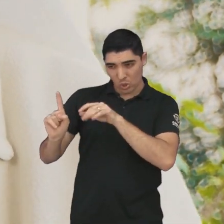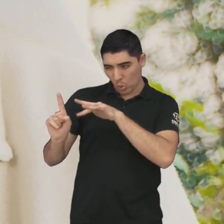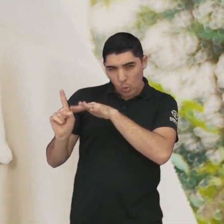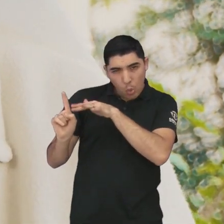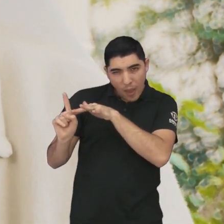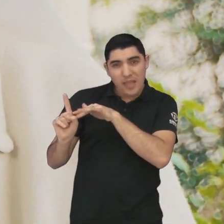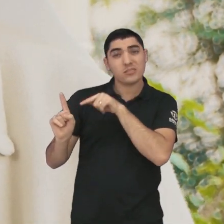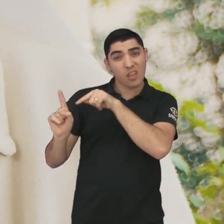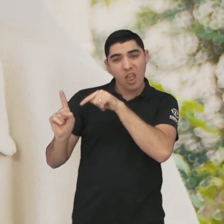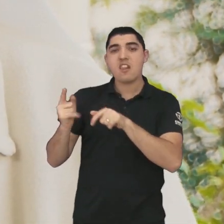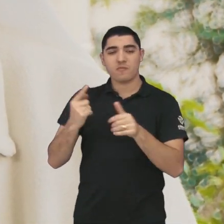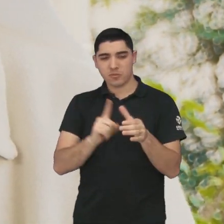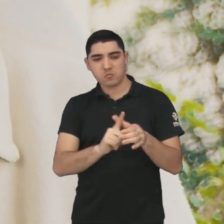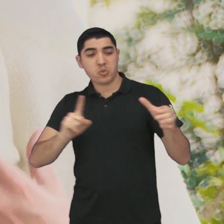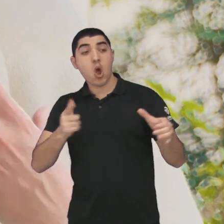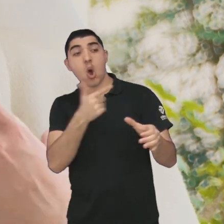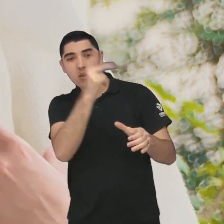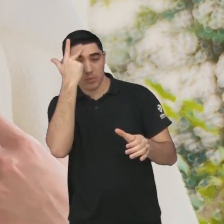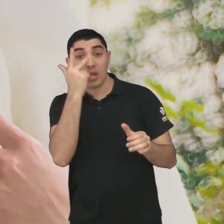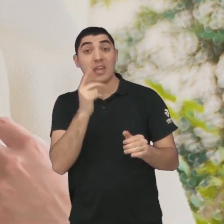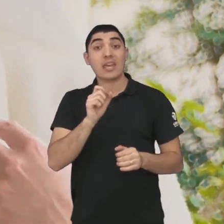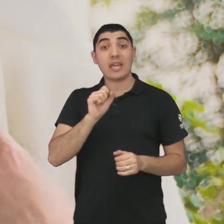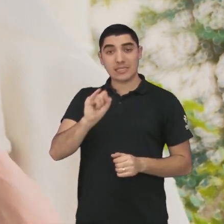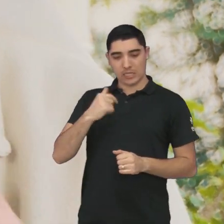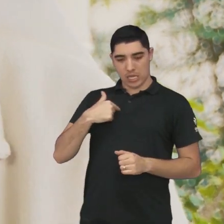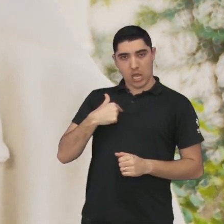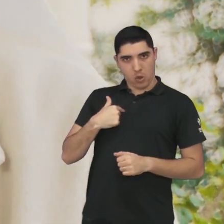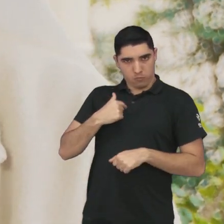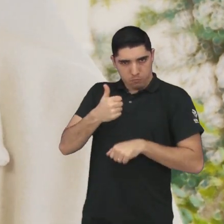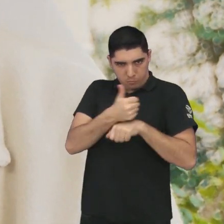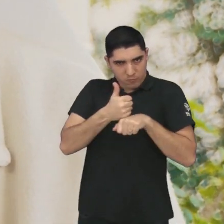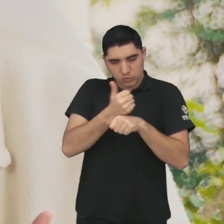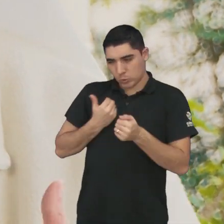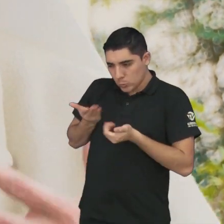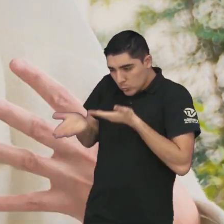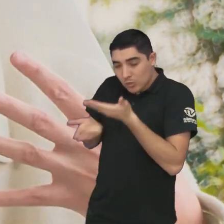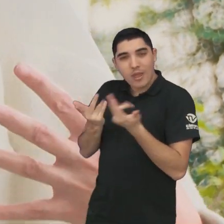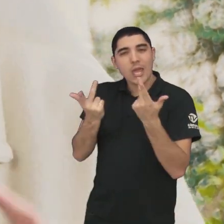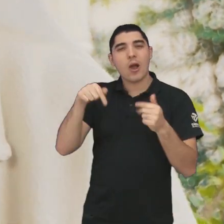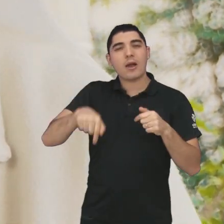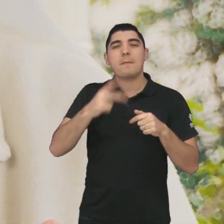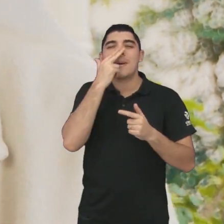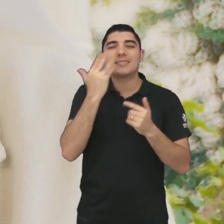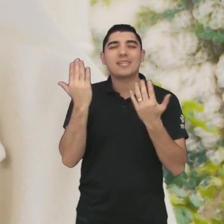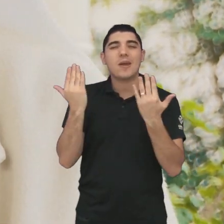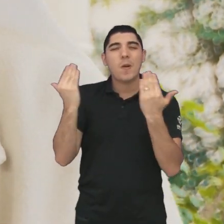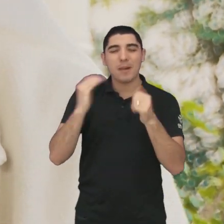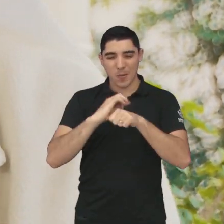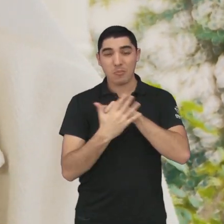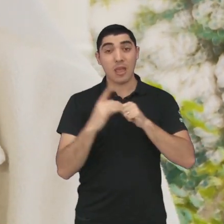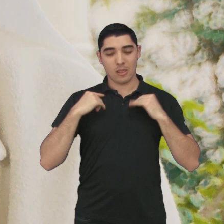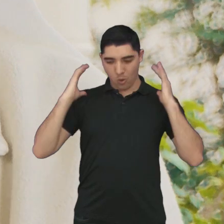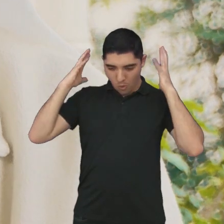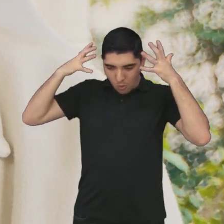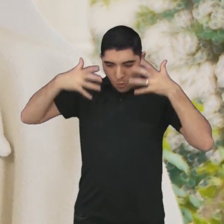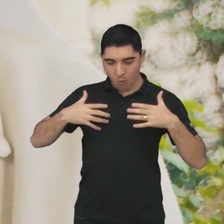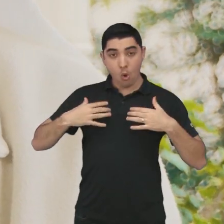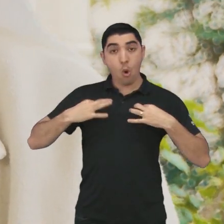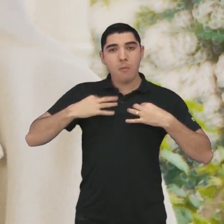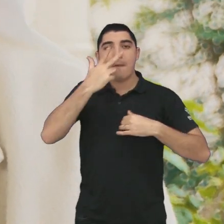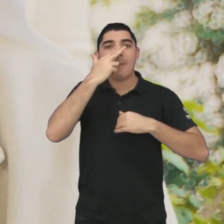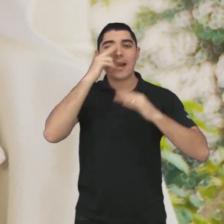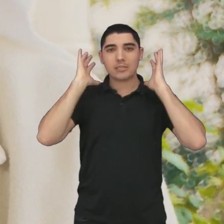em São Paulo, no Sanatório Marques Lisboa, quem cuidava junto com o Marques Lisboa, né, o médico,